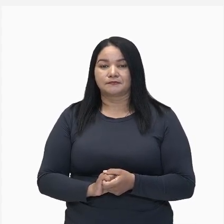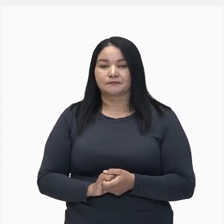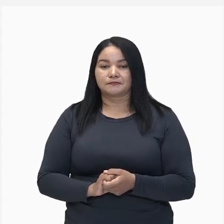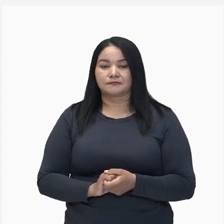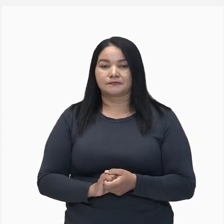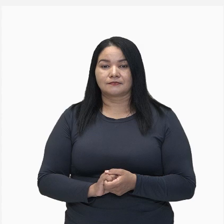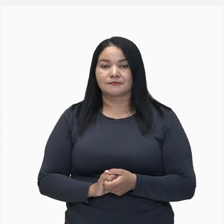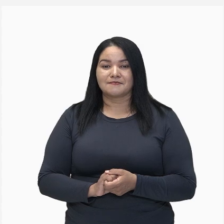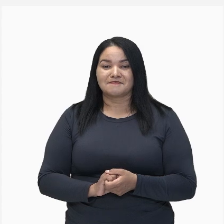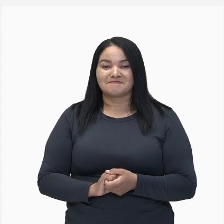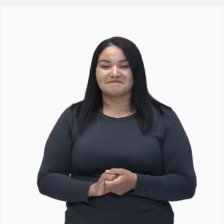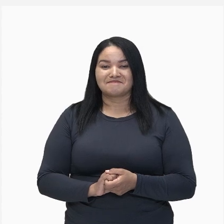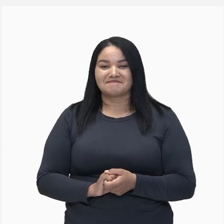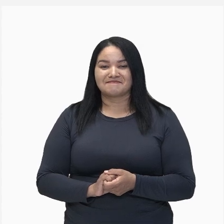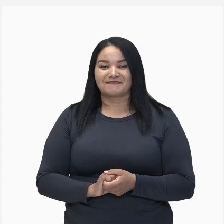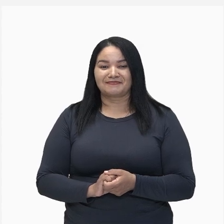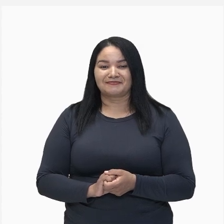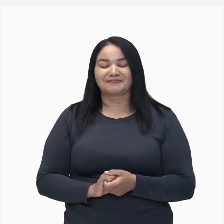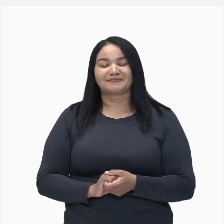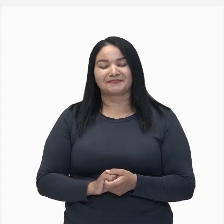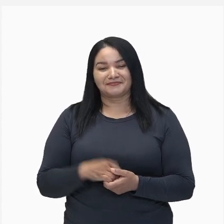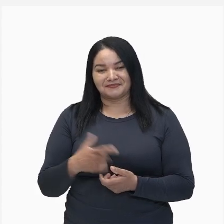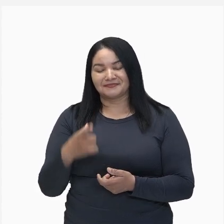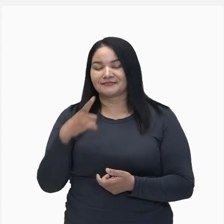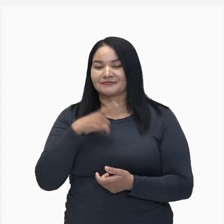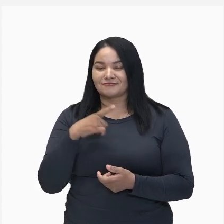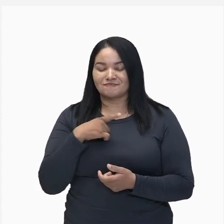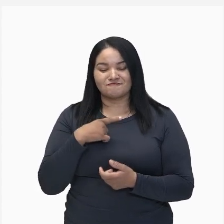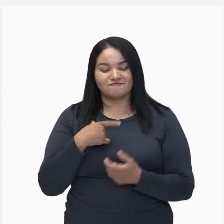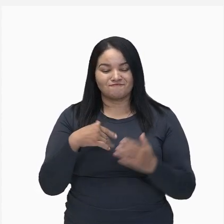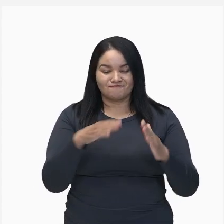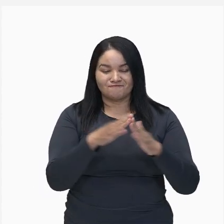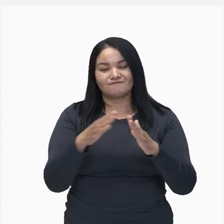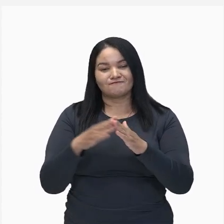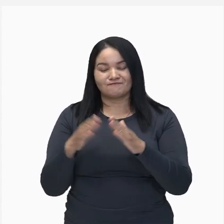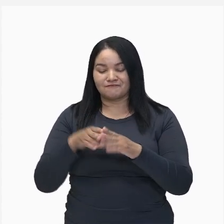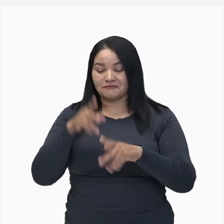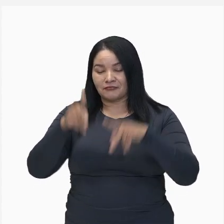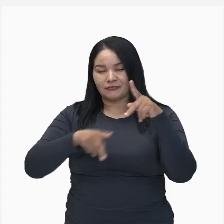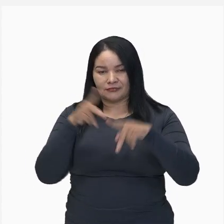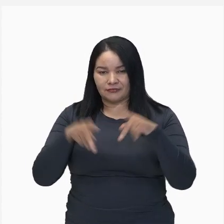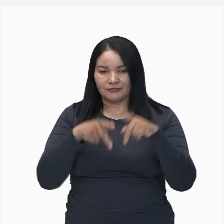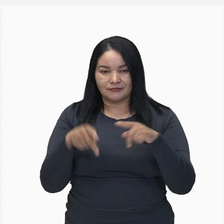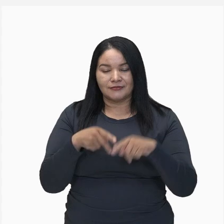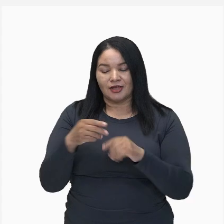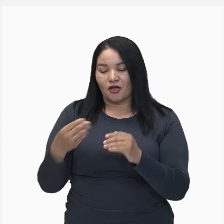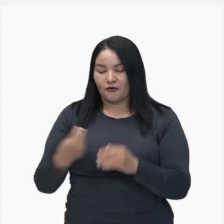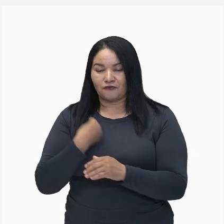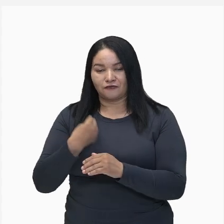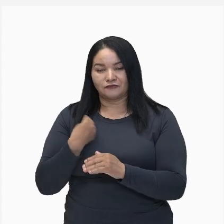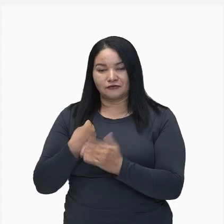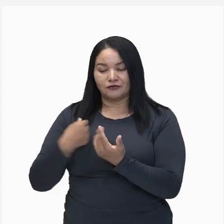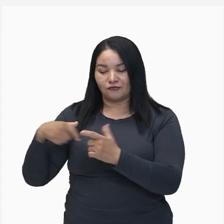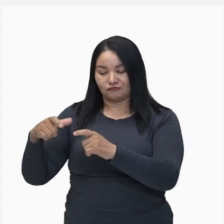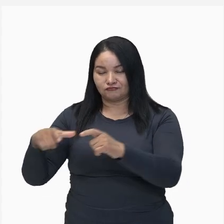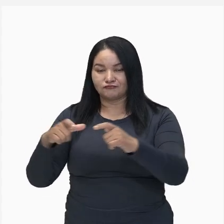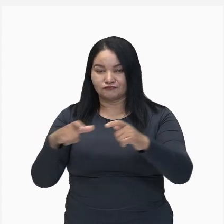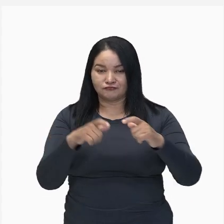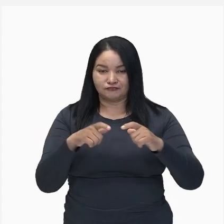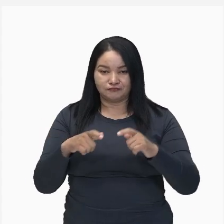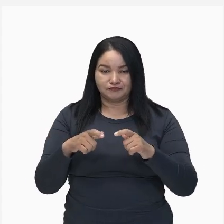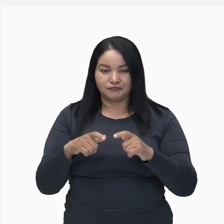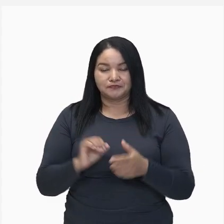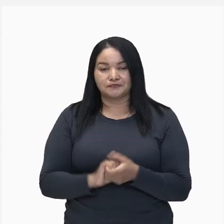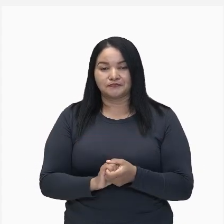Fukuoka, tá? Então, aí a gente vai ter essa distribuição da população japonesa. Agora, a região